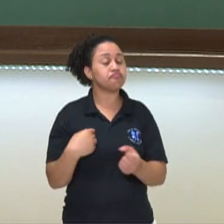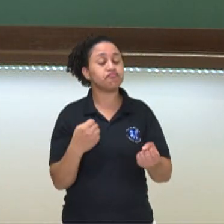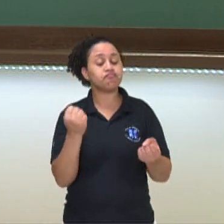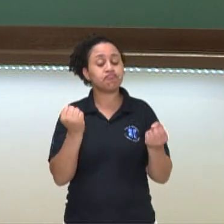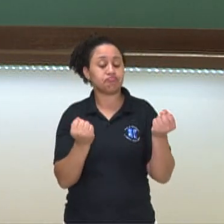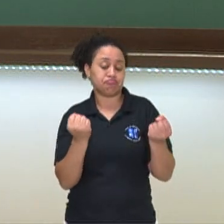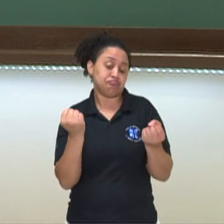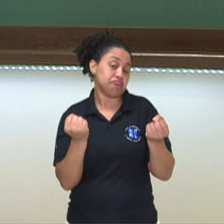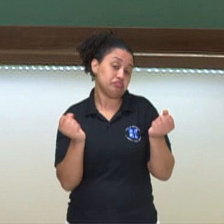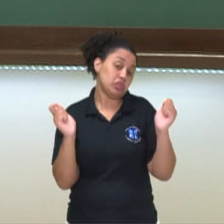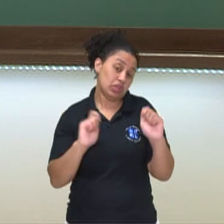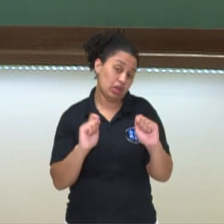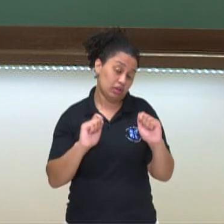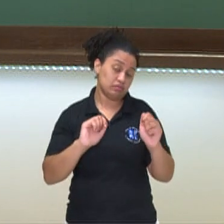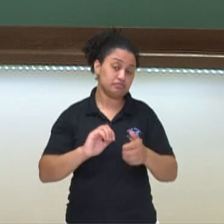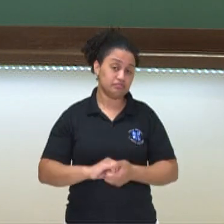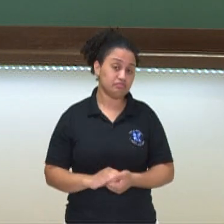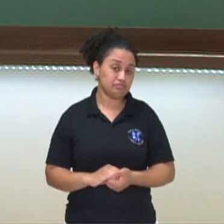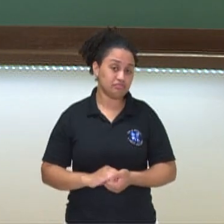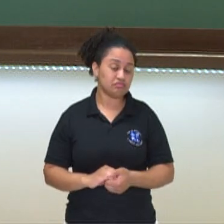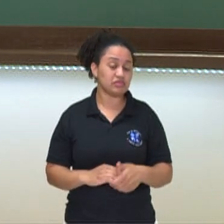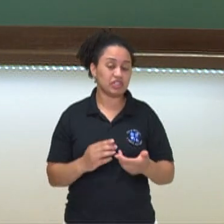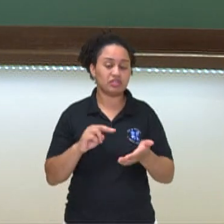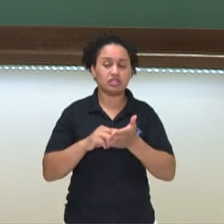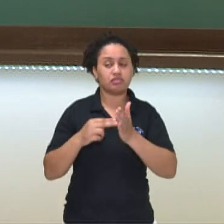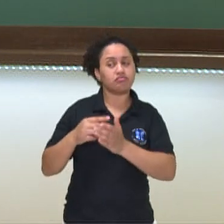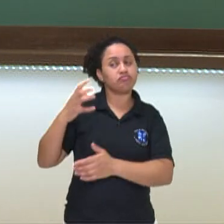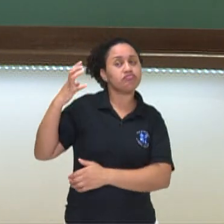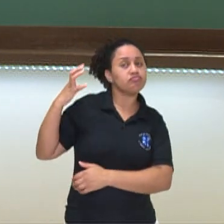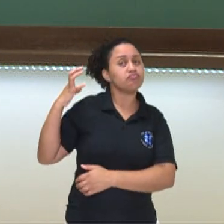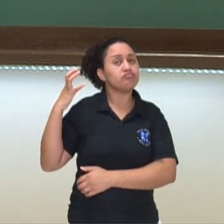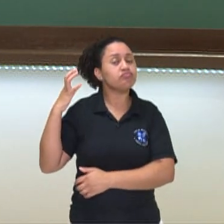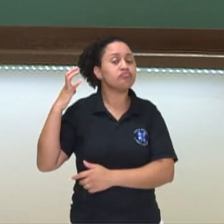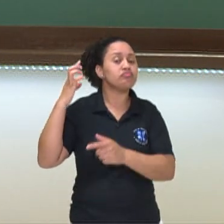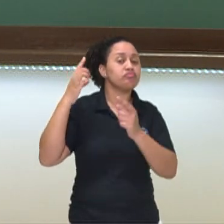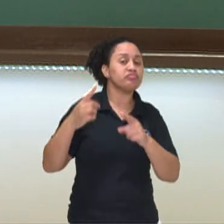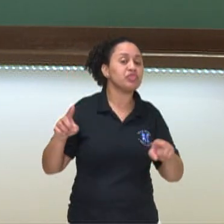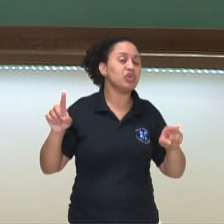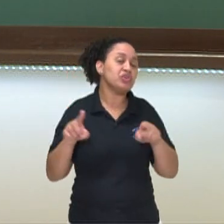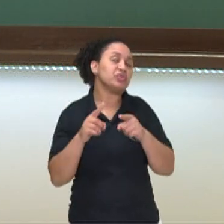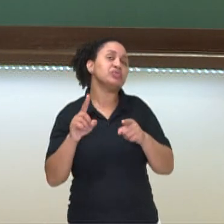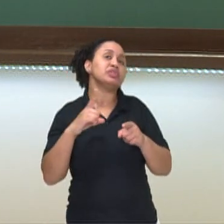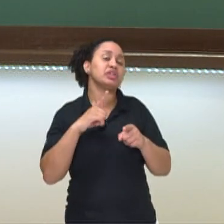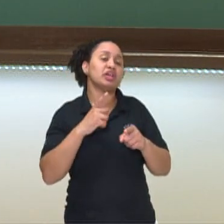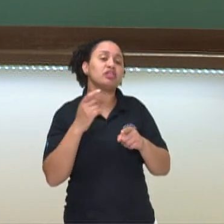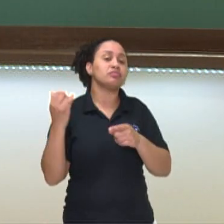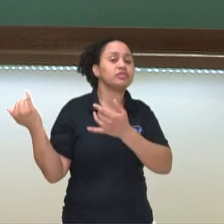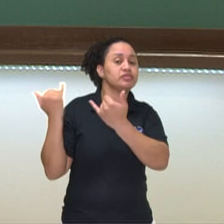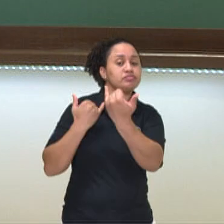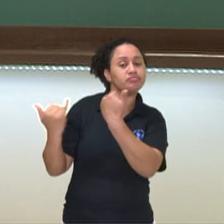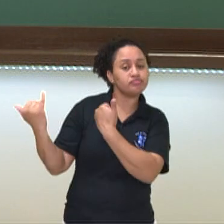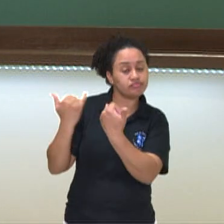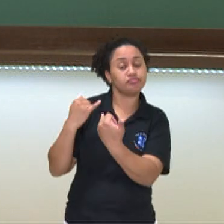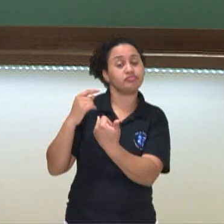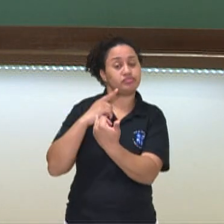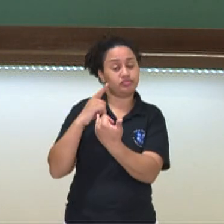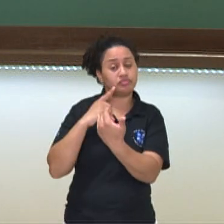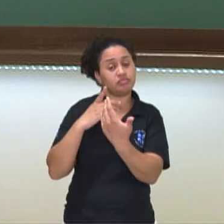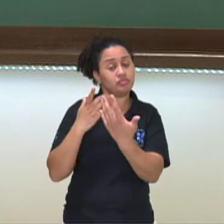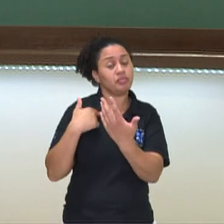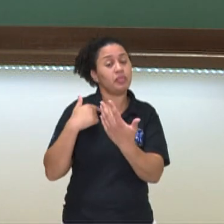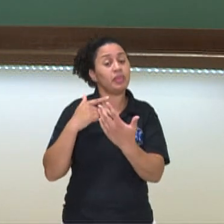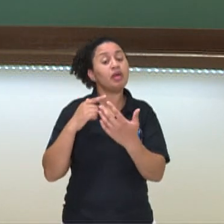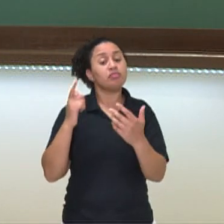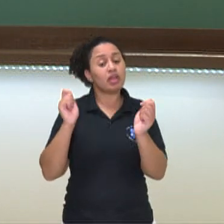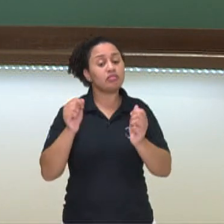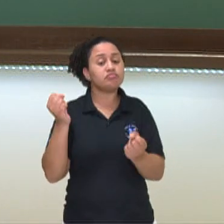dirigir. Isso significa que, quando você está ouvindo rádio, ouvindo as músicas, ouvindo os anúncios publicitários, ele está presente